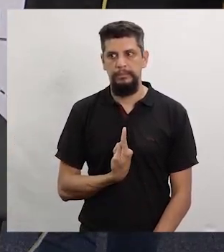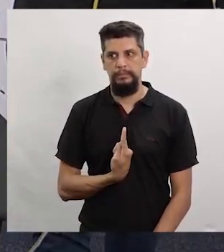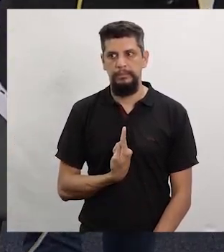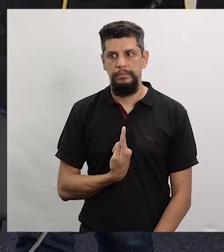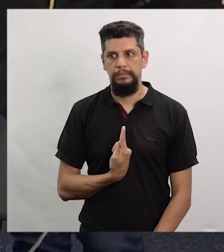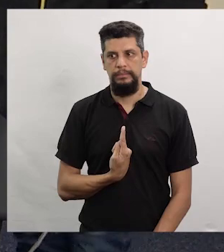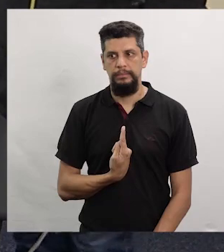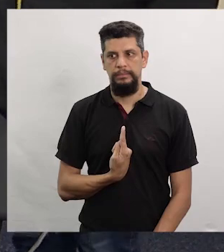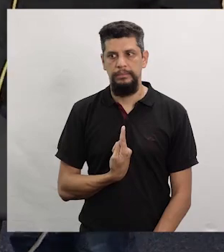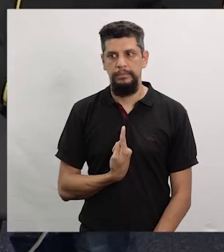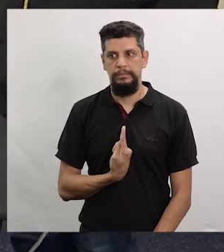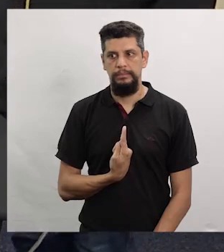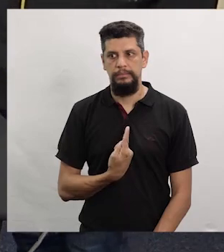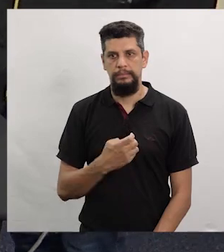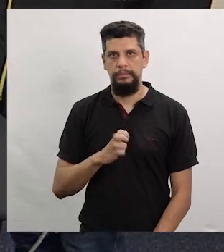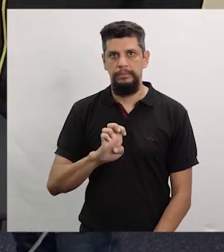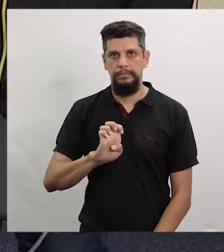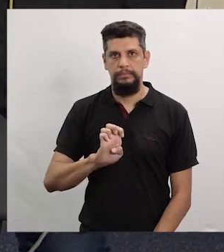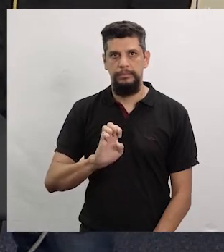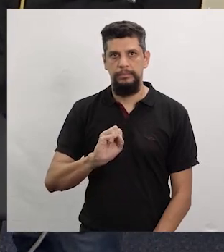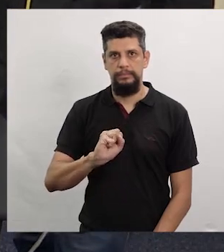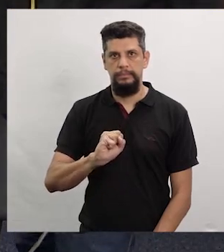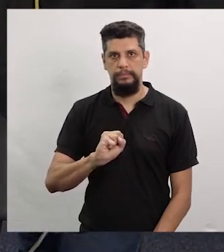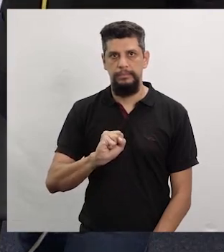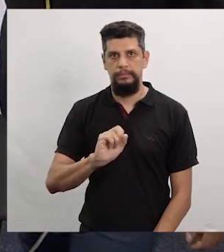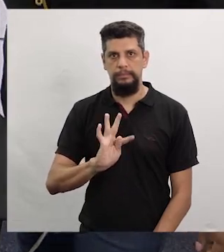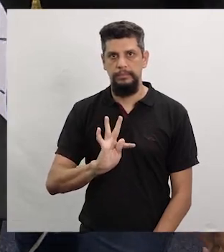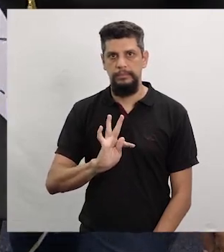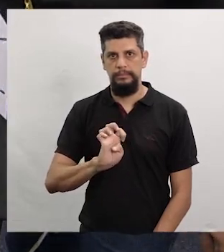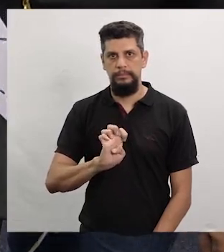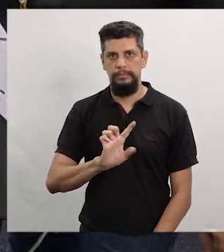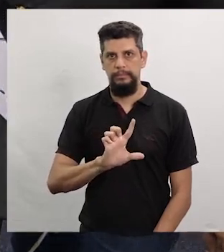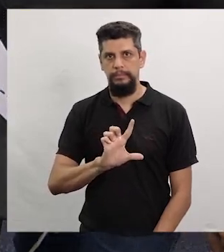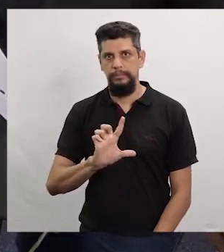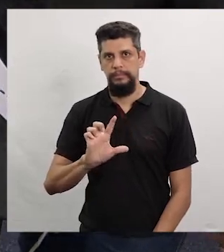vou te alcançar Então vamos Estela Estela